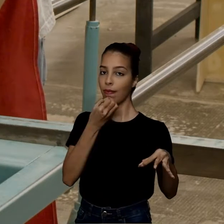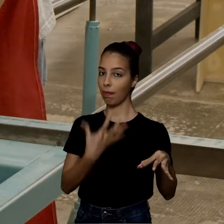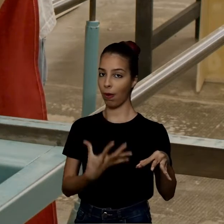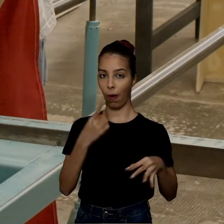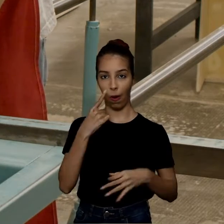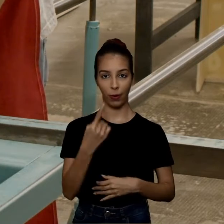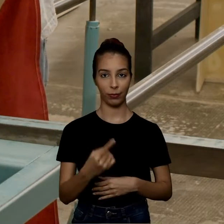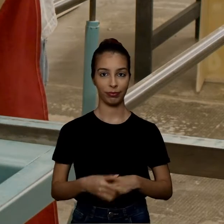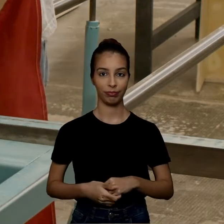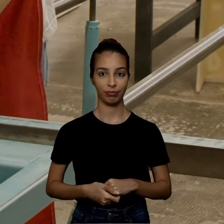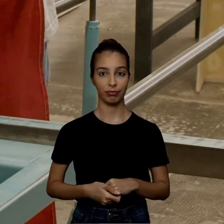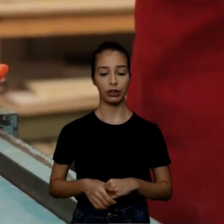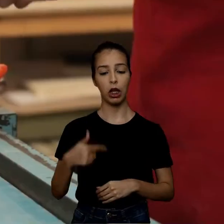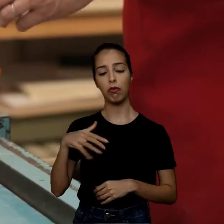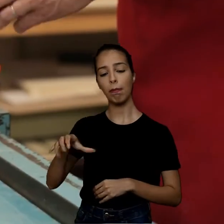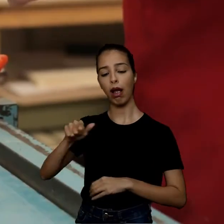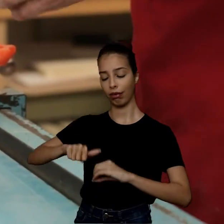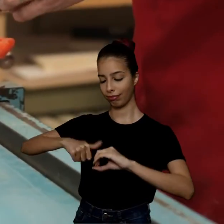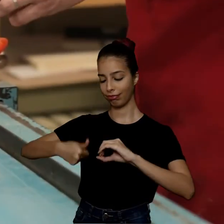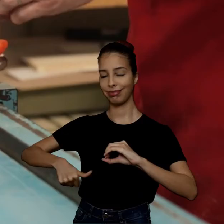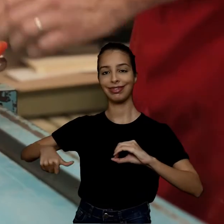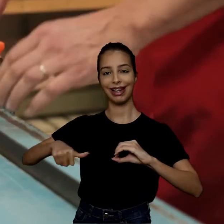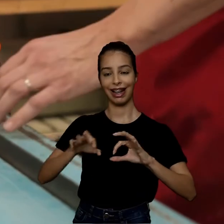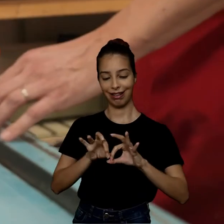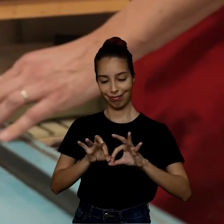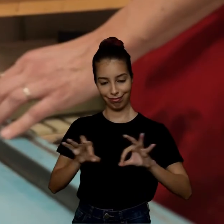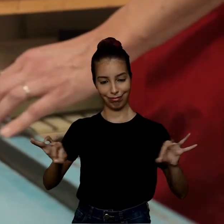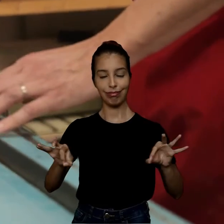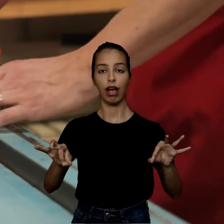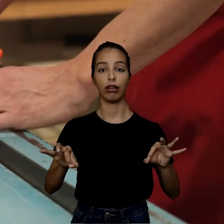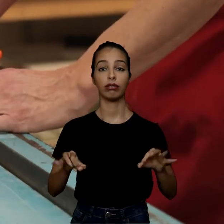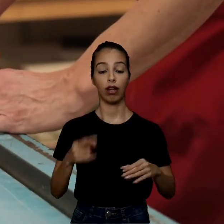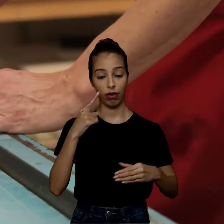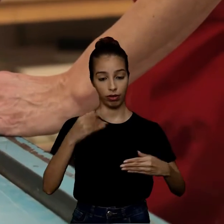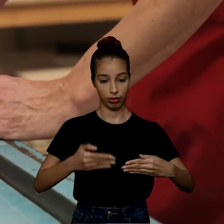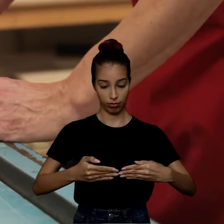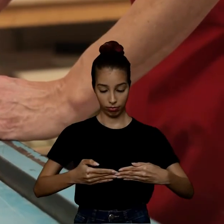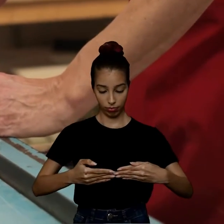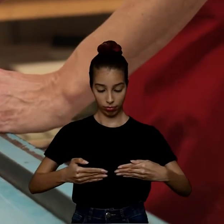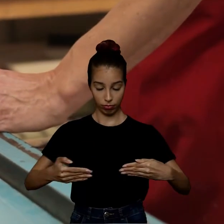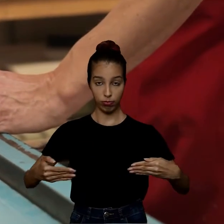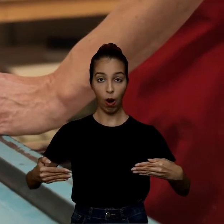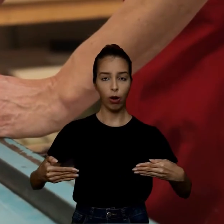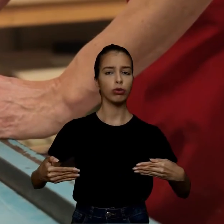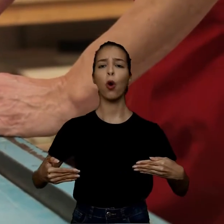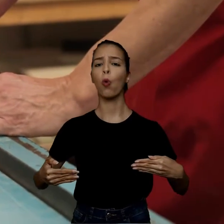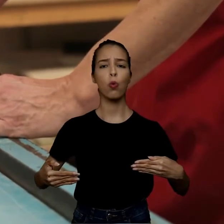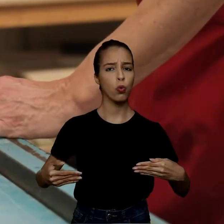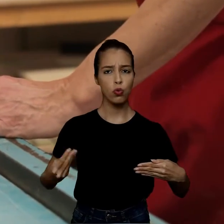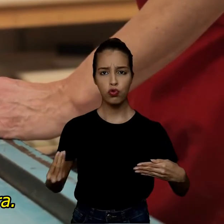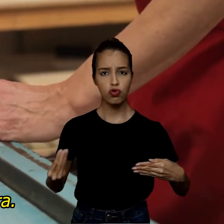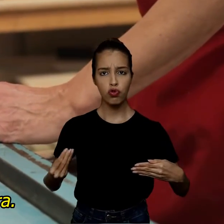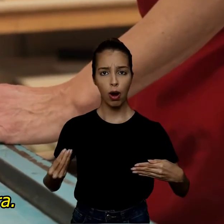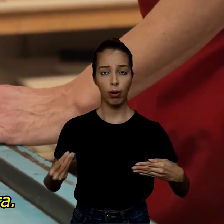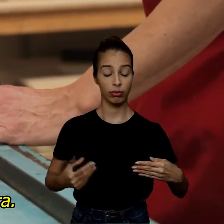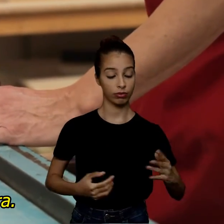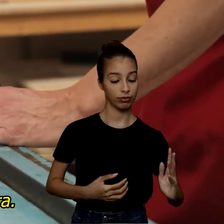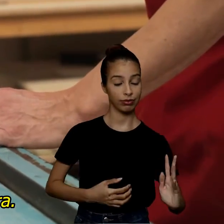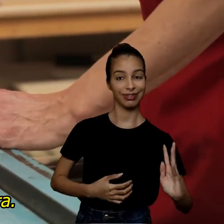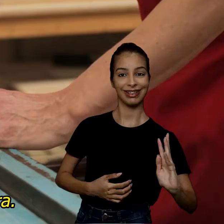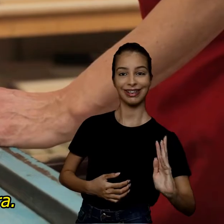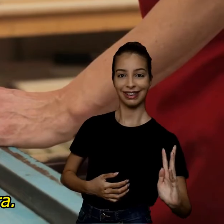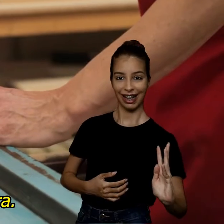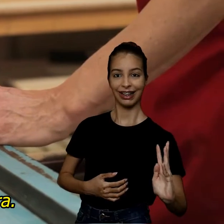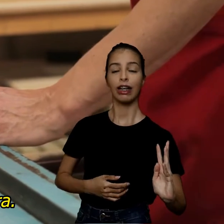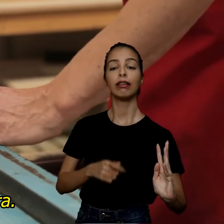consigo definir uma medida para ele. Eu vou pegar uma trena e vou transferir a medida desse batente aqui até o meu